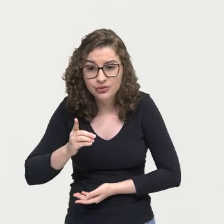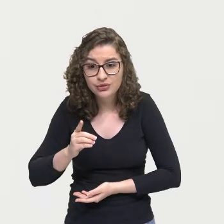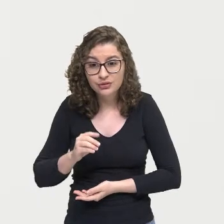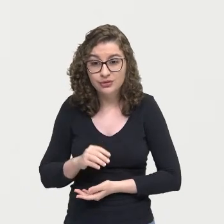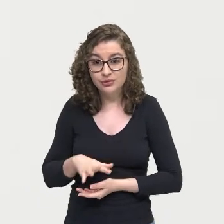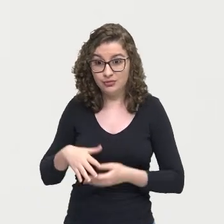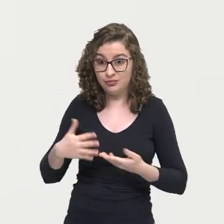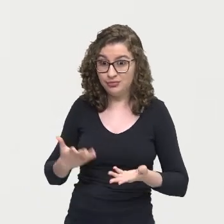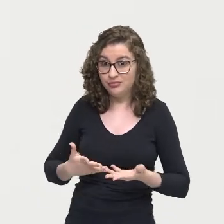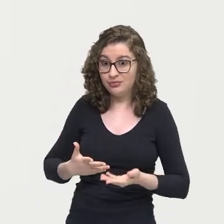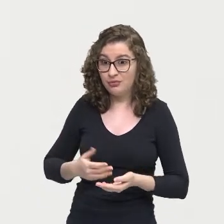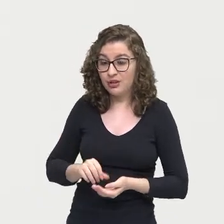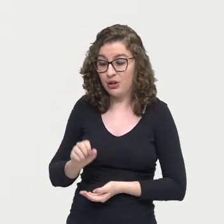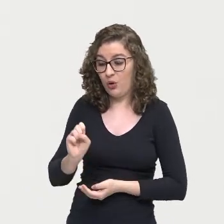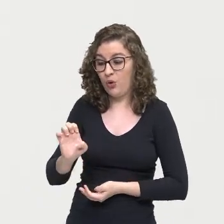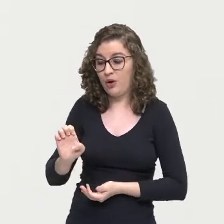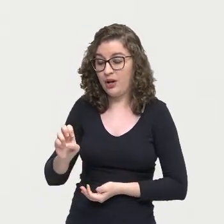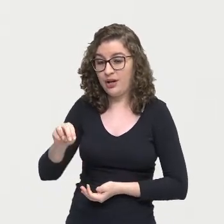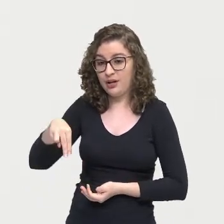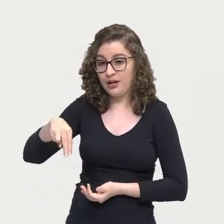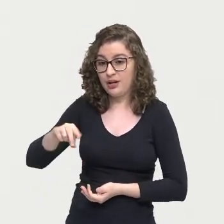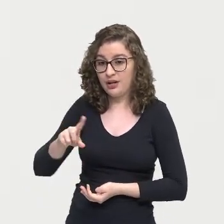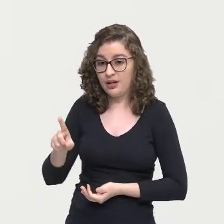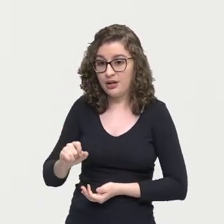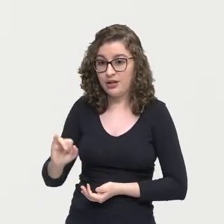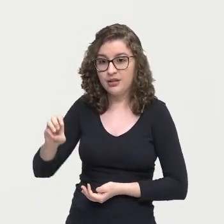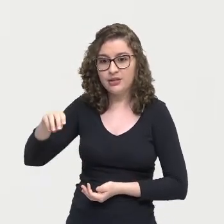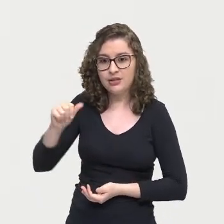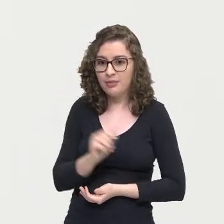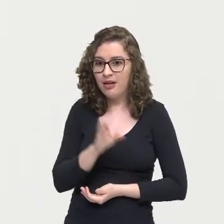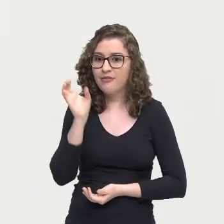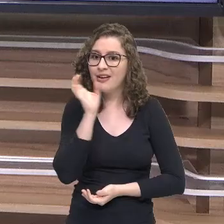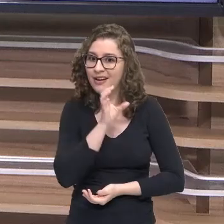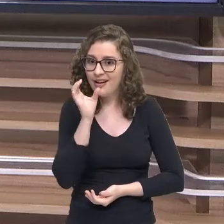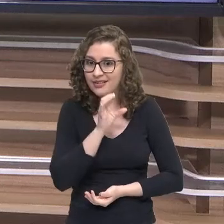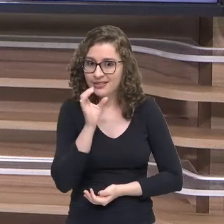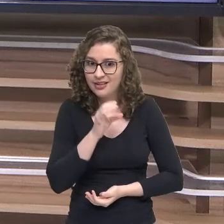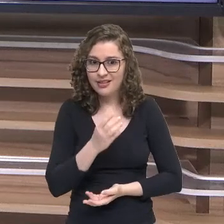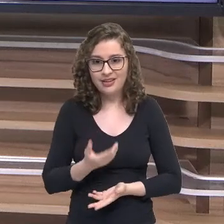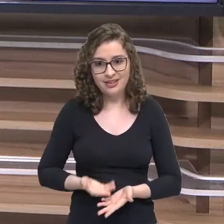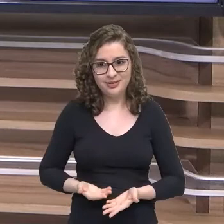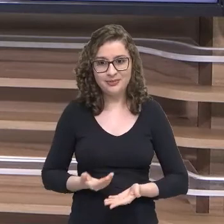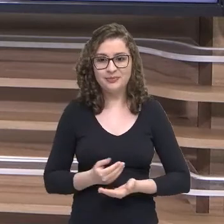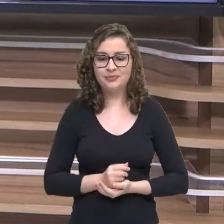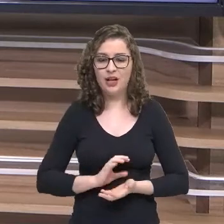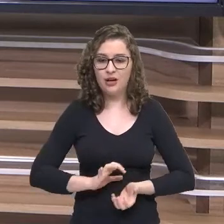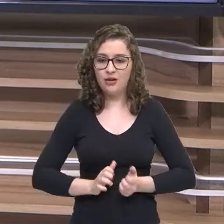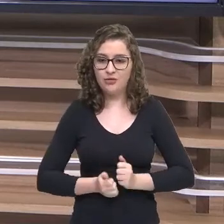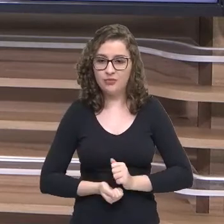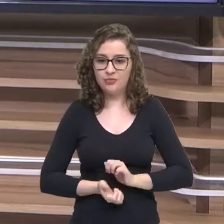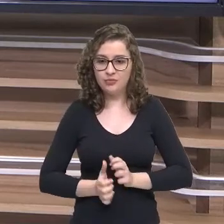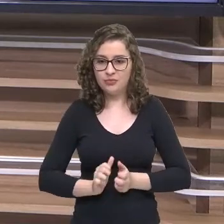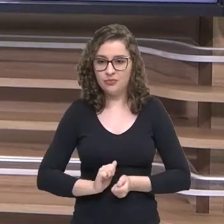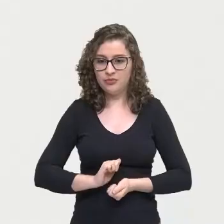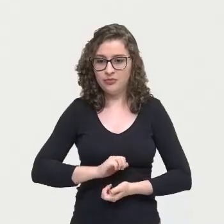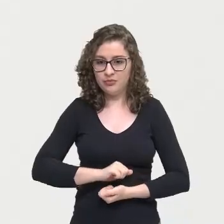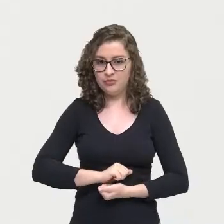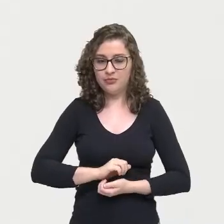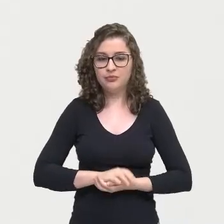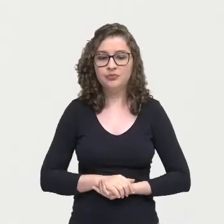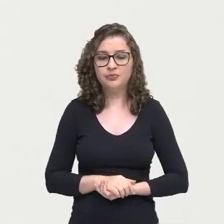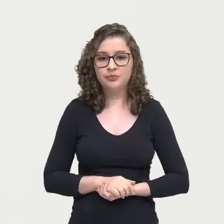do processo, a gente teria bastante dificuldade no momento da digestão. Bora dar uma olhadinha só para a gente finalizar aqui nessa tabela? Olha